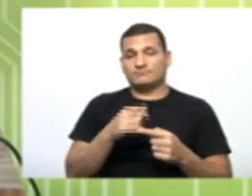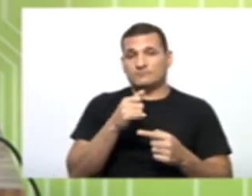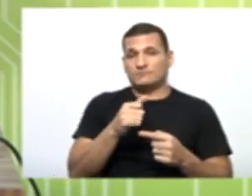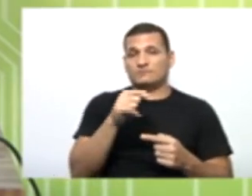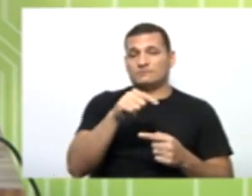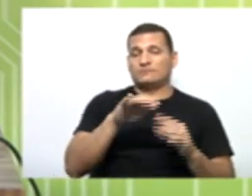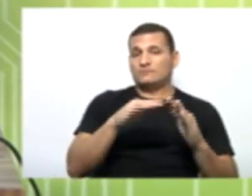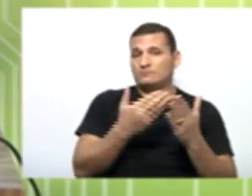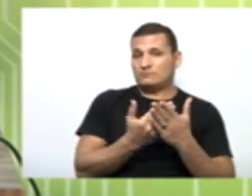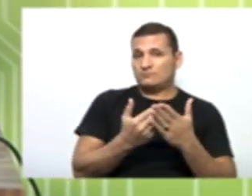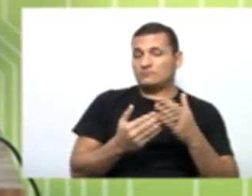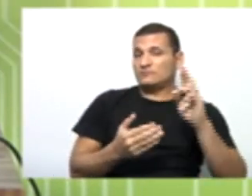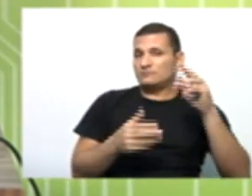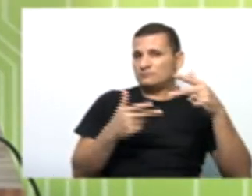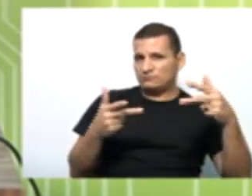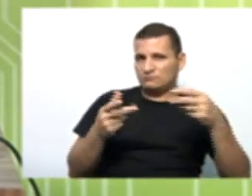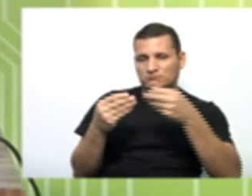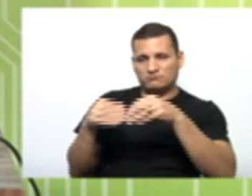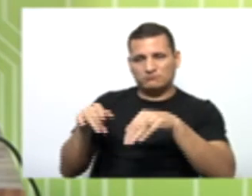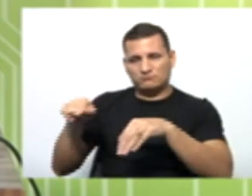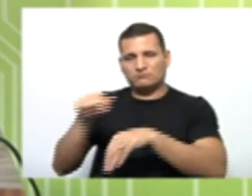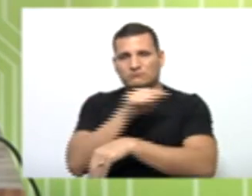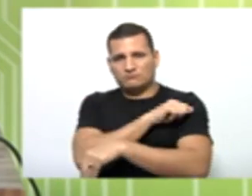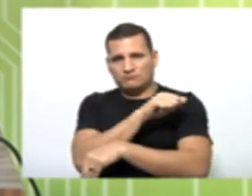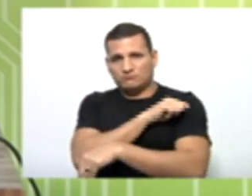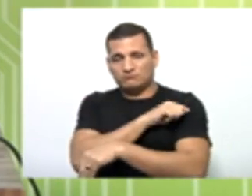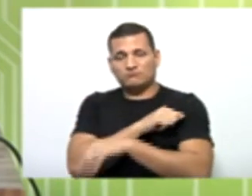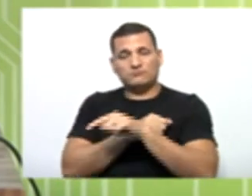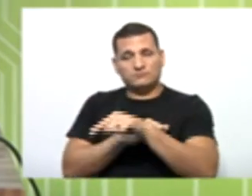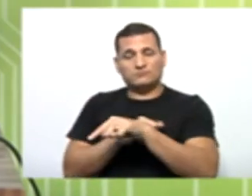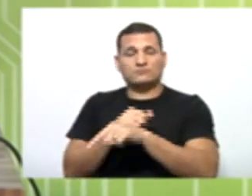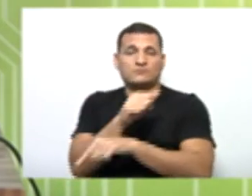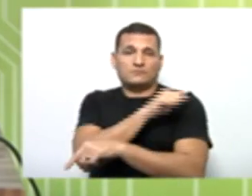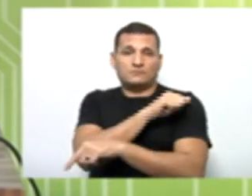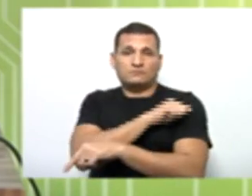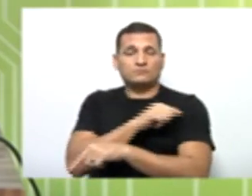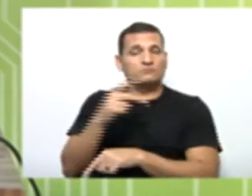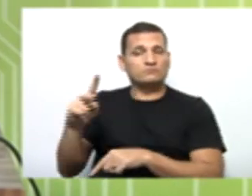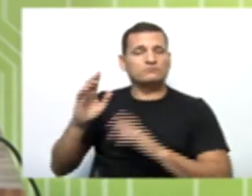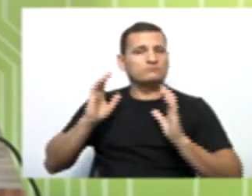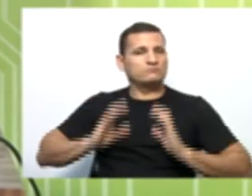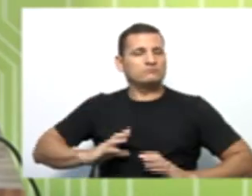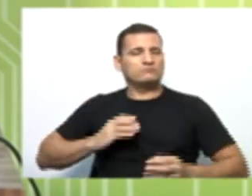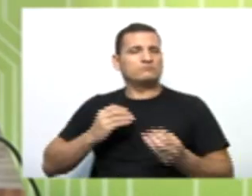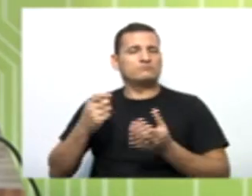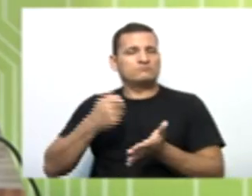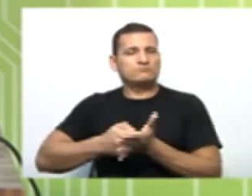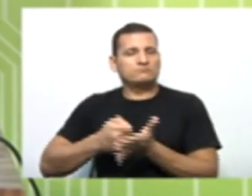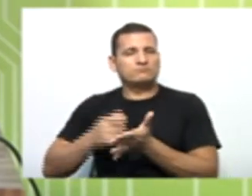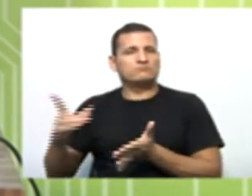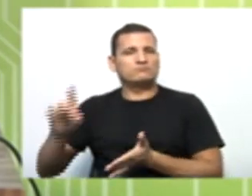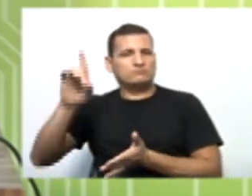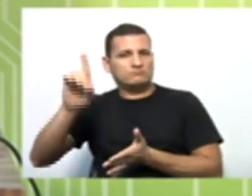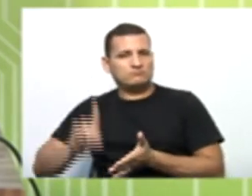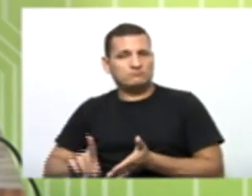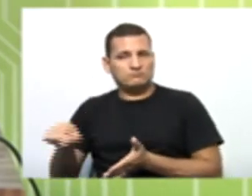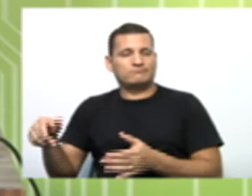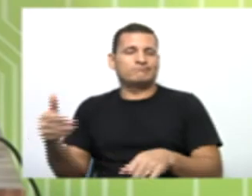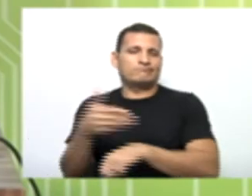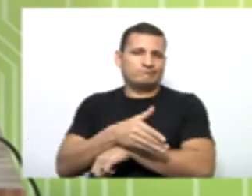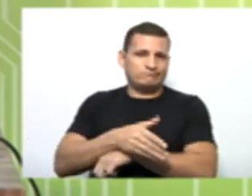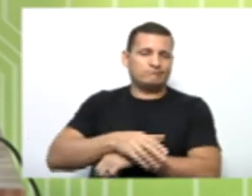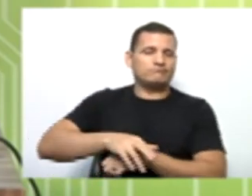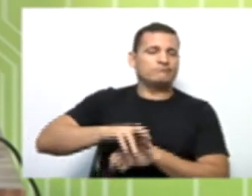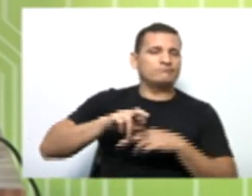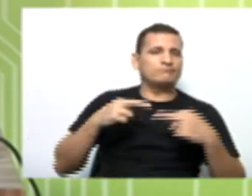escola afeta a vida do aluno, é evidentemente que o aluno, para que ele possa exercer a sua cidadania, ele deve participar, né,